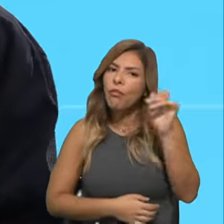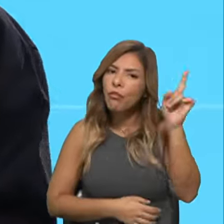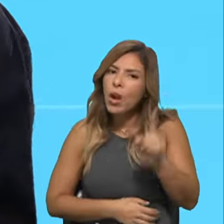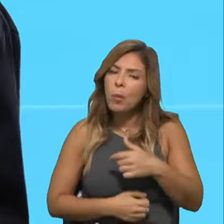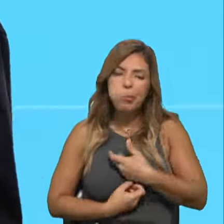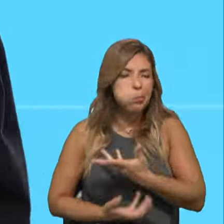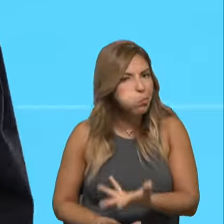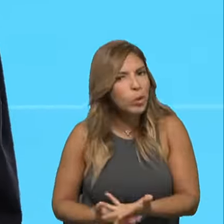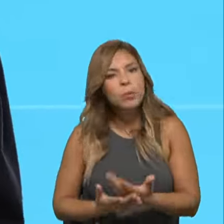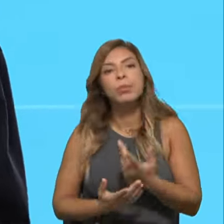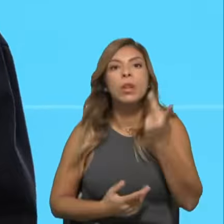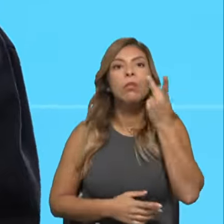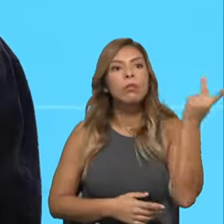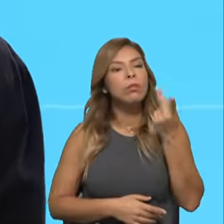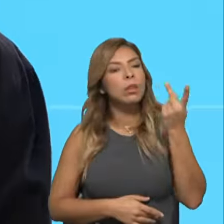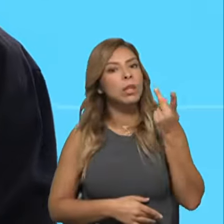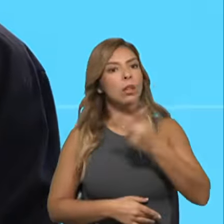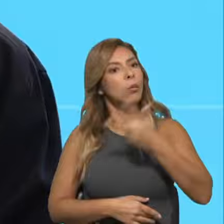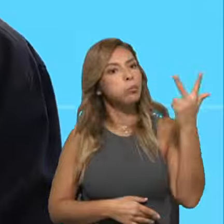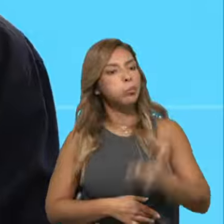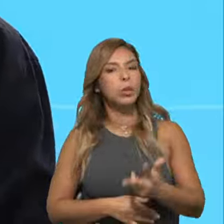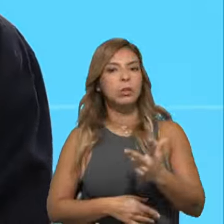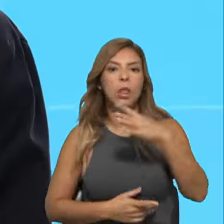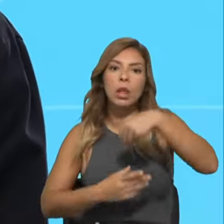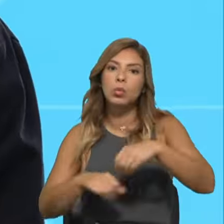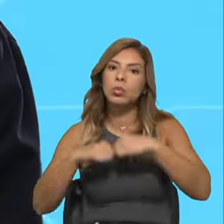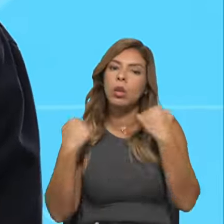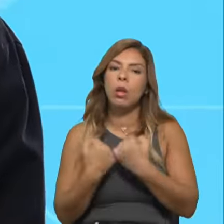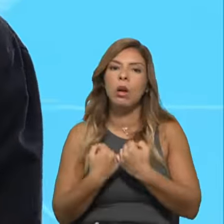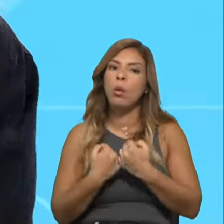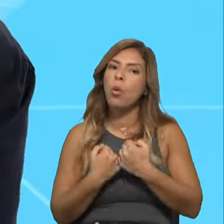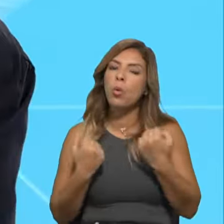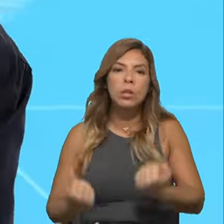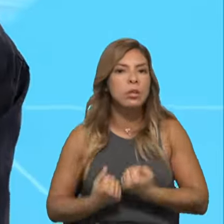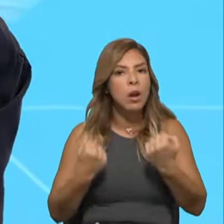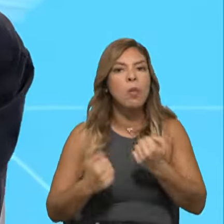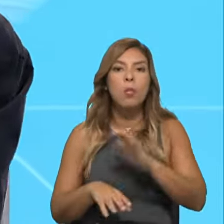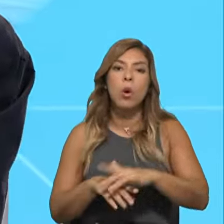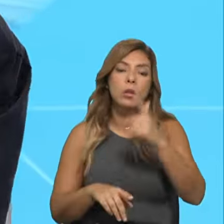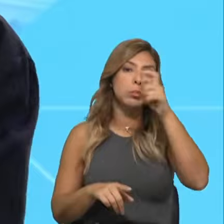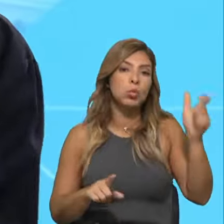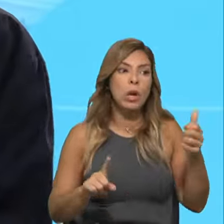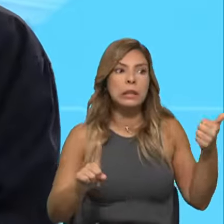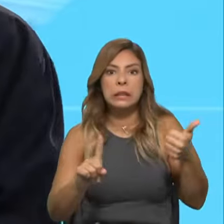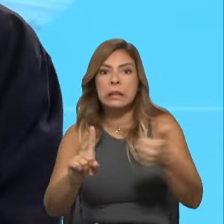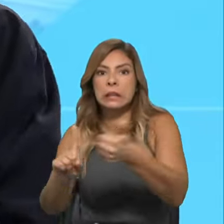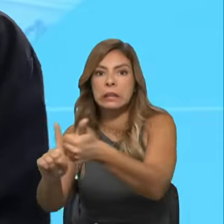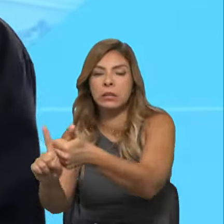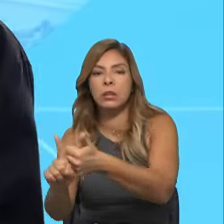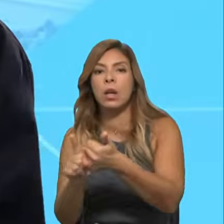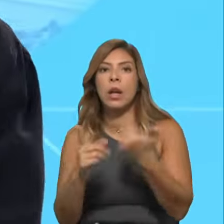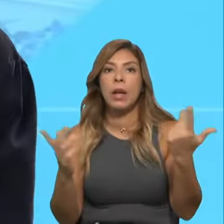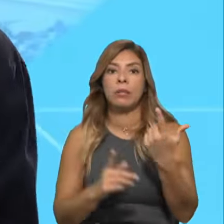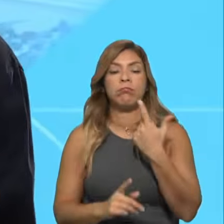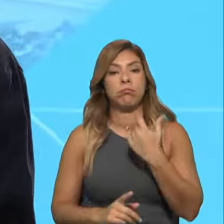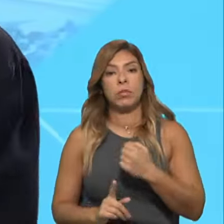de viver a sua cidadania plena, precisamente por causa da perseguição religiosa. Por serem, por exemplo, cristãos, que é a comunidade religiosa mais perseguida